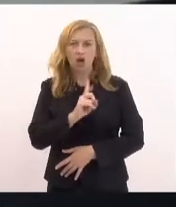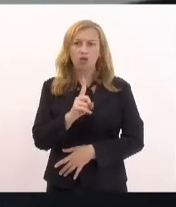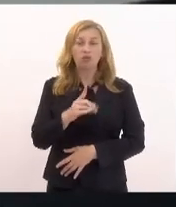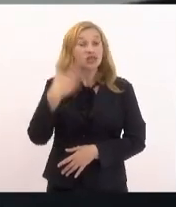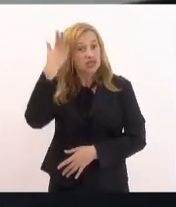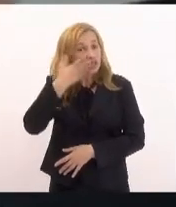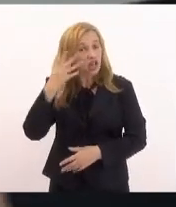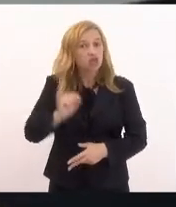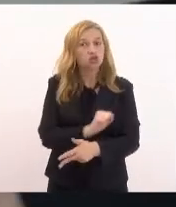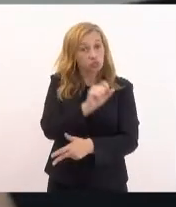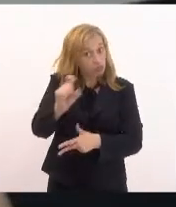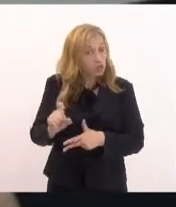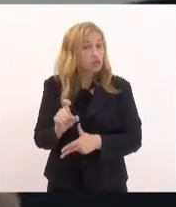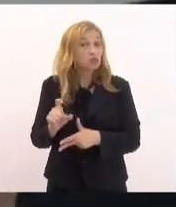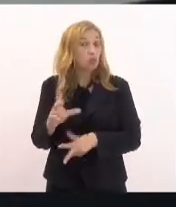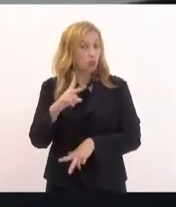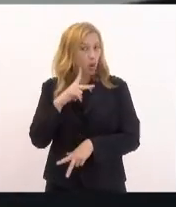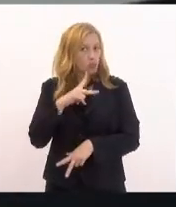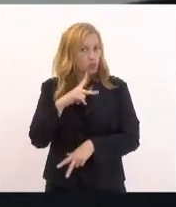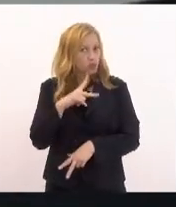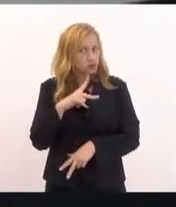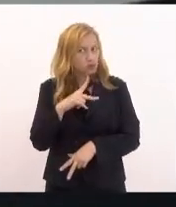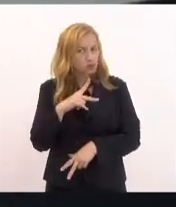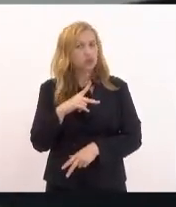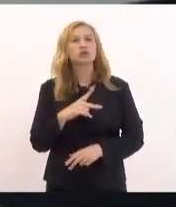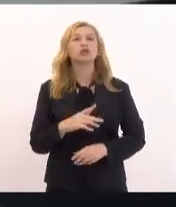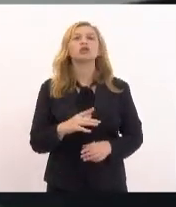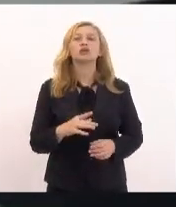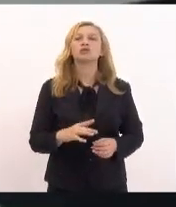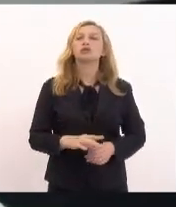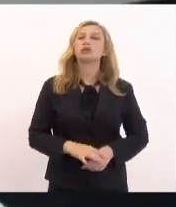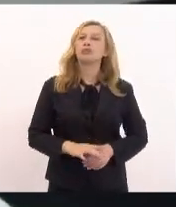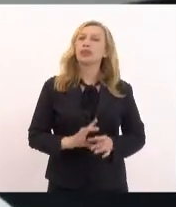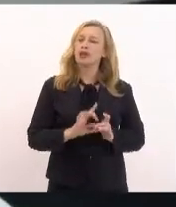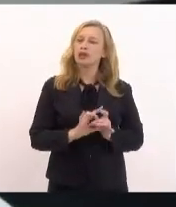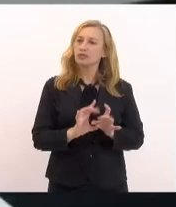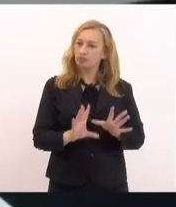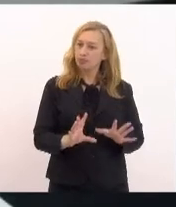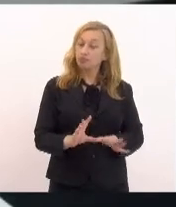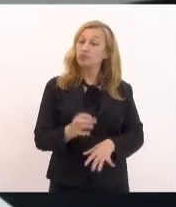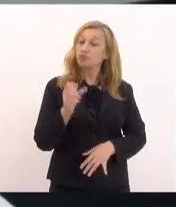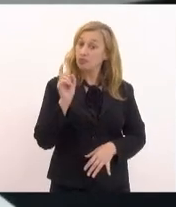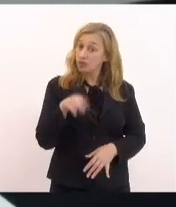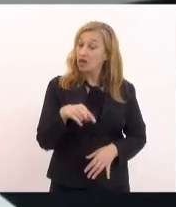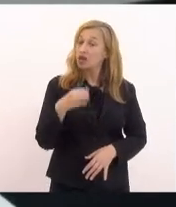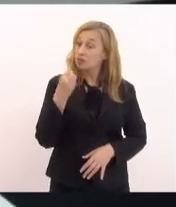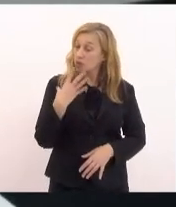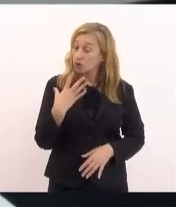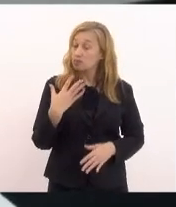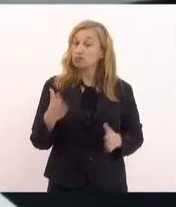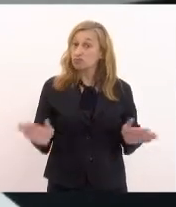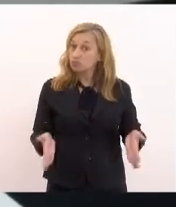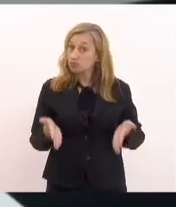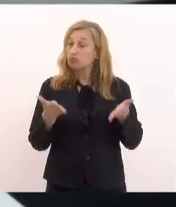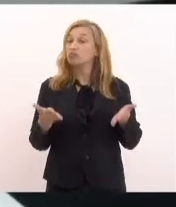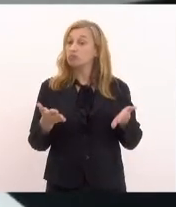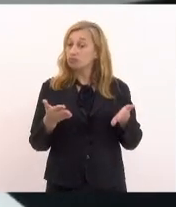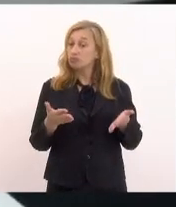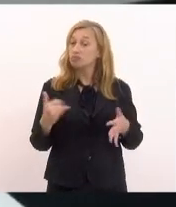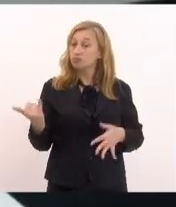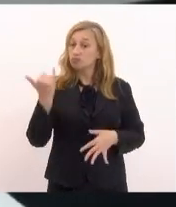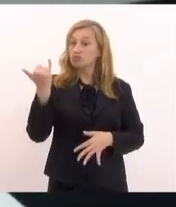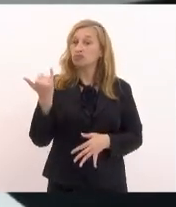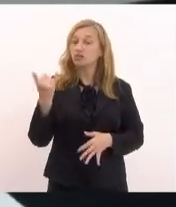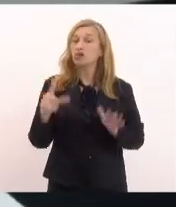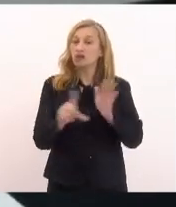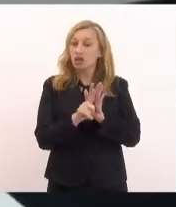né? O próprio Poder Executivo lançou mão desse dispositivo, que é muito válido, foi uma boa iniciativa de prever em